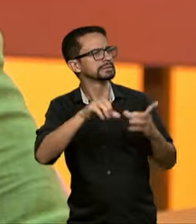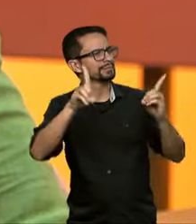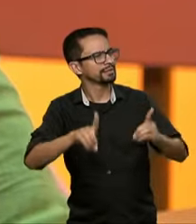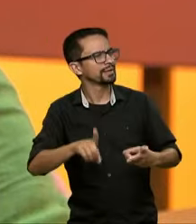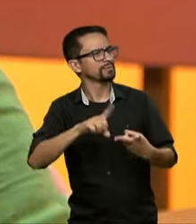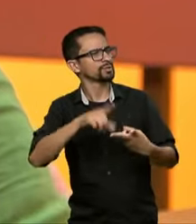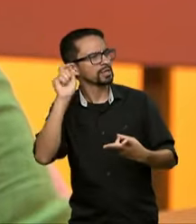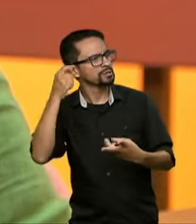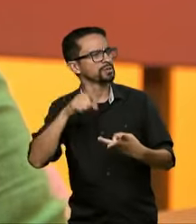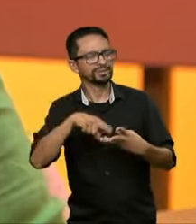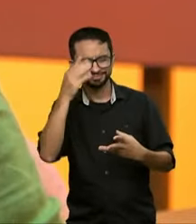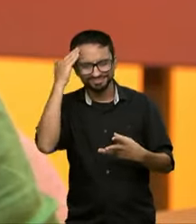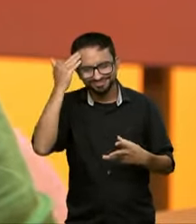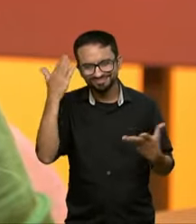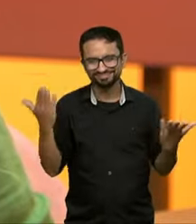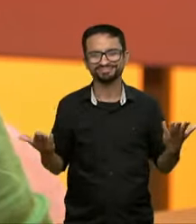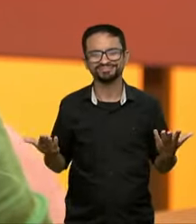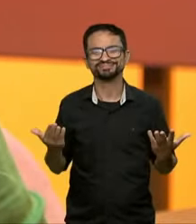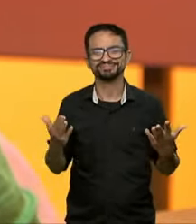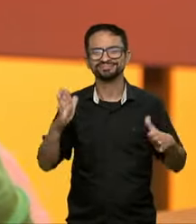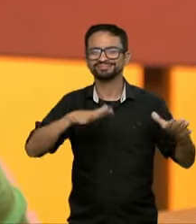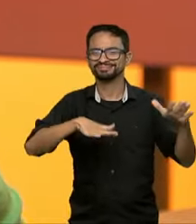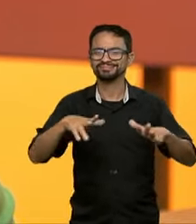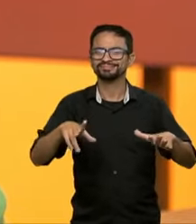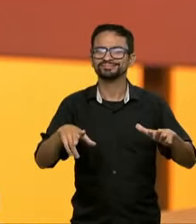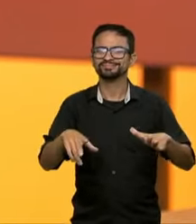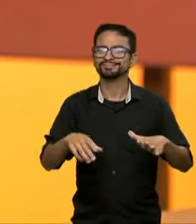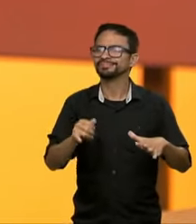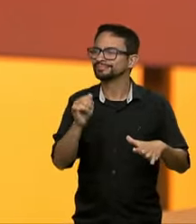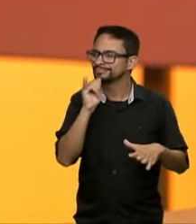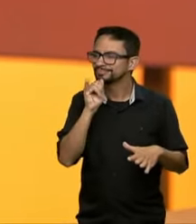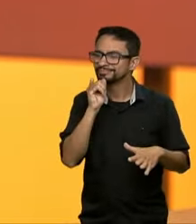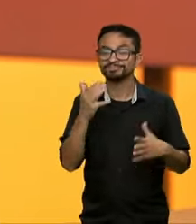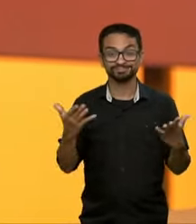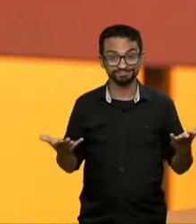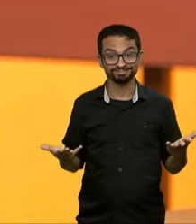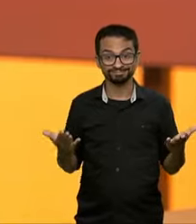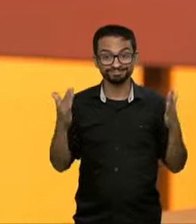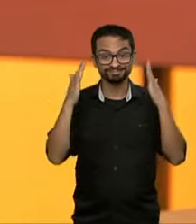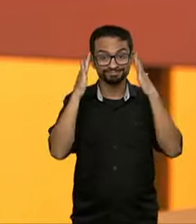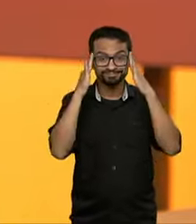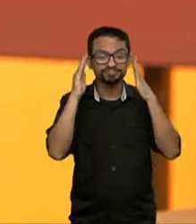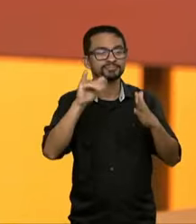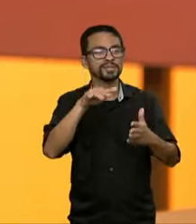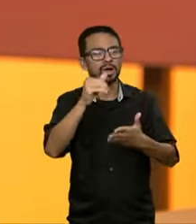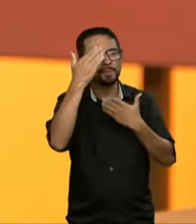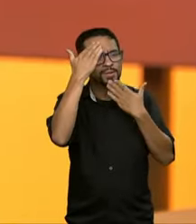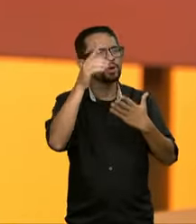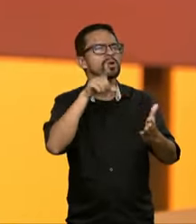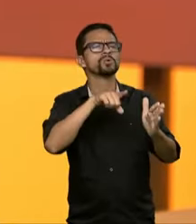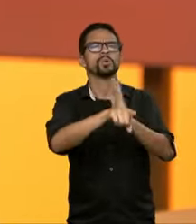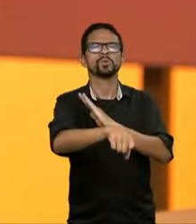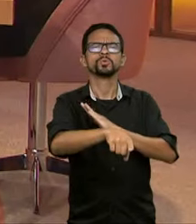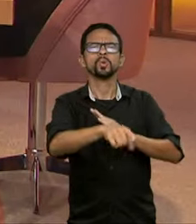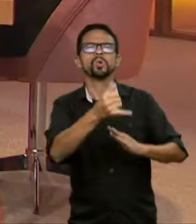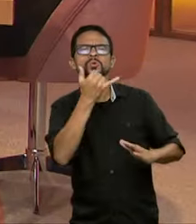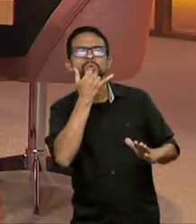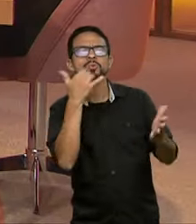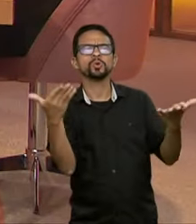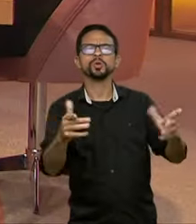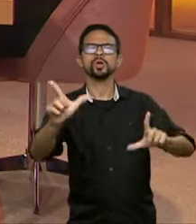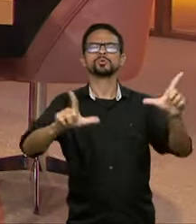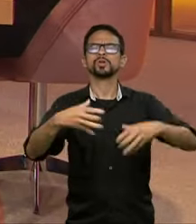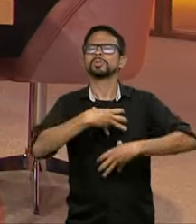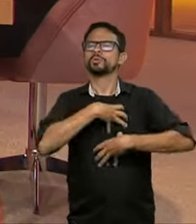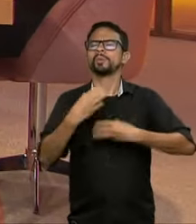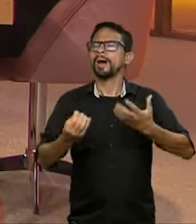isso muito com meu neto mais velho. Fala, olha só, tá vendo aqui? Você tá? Não tem nenhum negro, não tem não sei o quê. Pamela, obrigada. O Guinho, quero saber pra você como é que foi nosso programa, foi meu